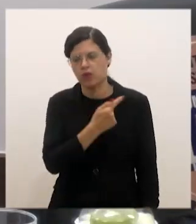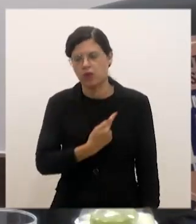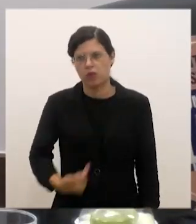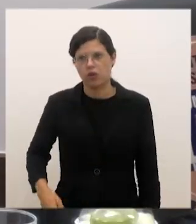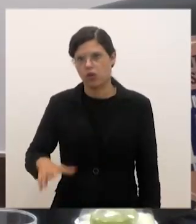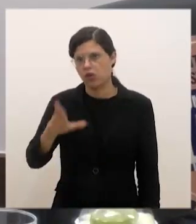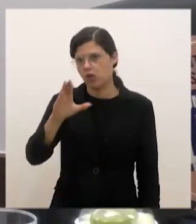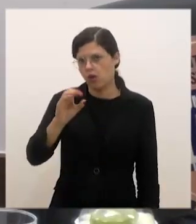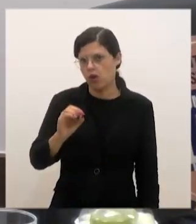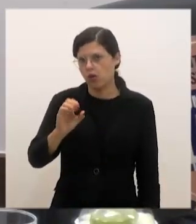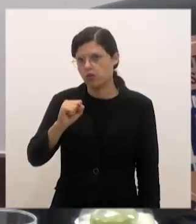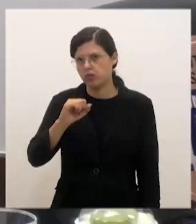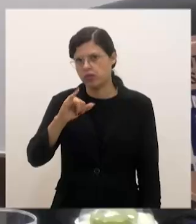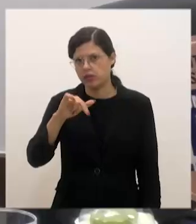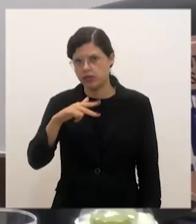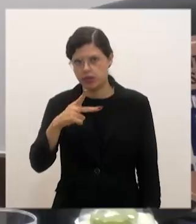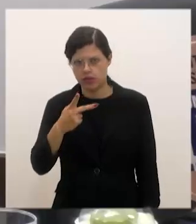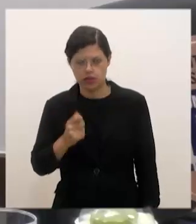Rosinha.